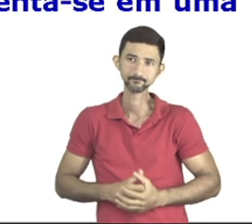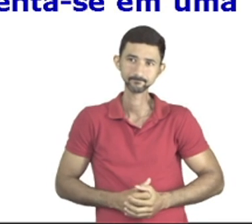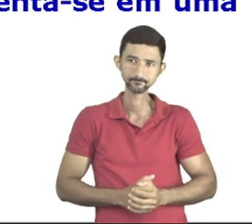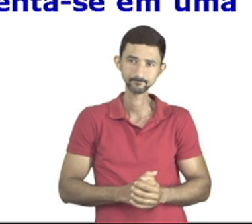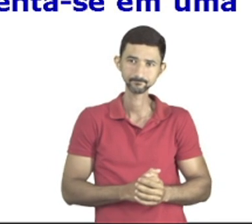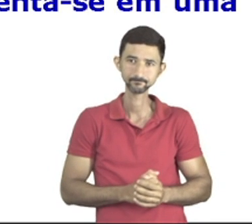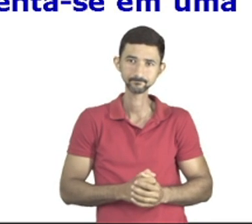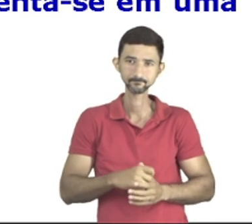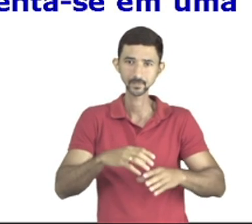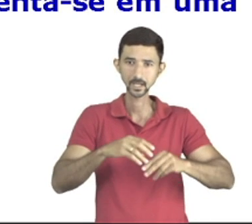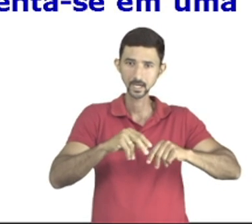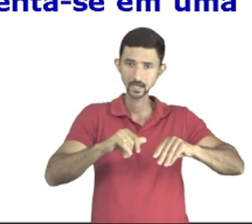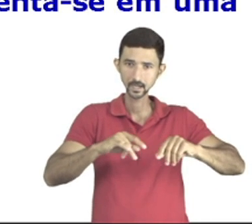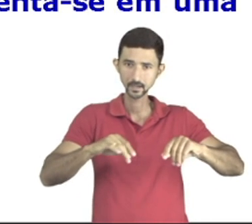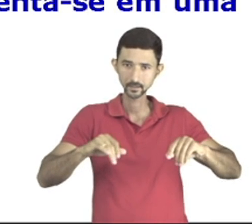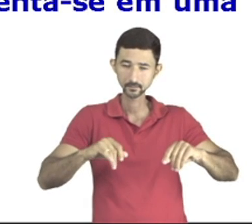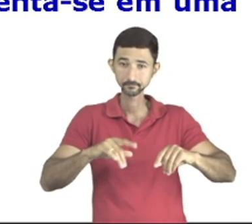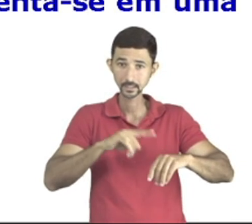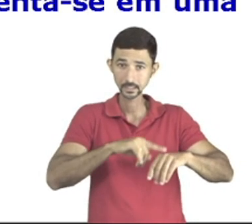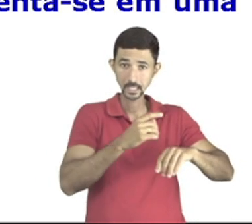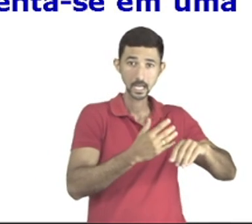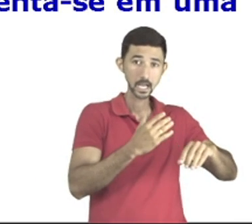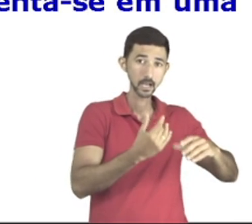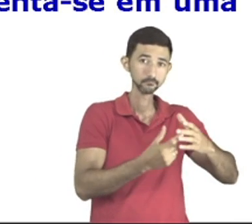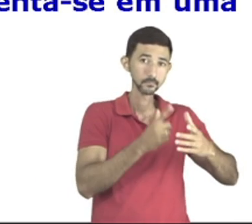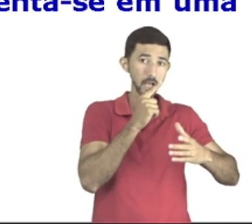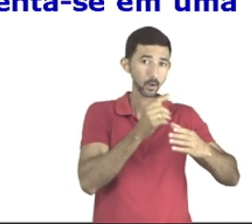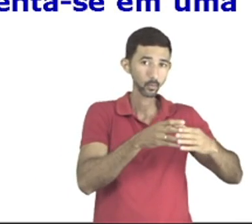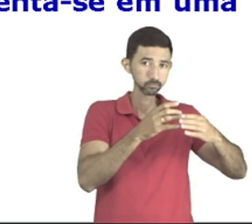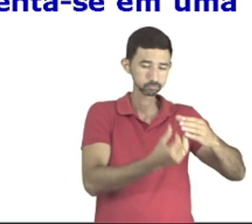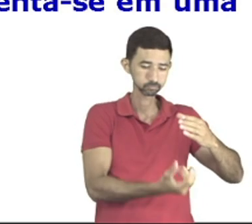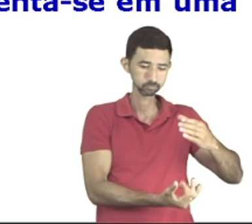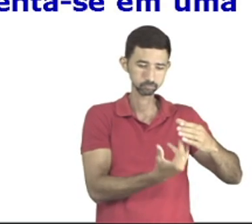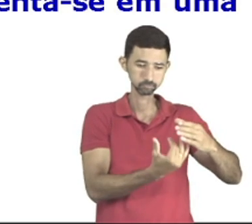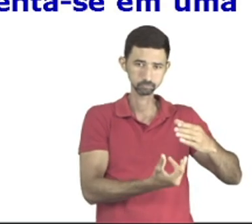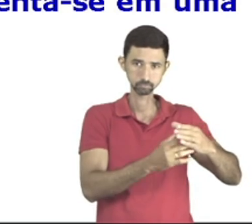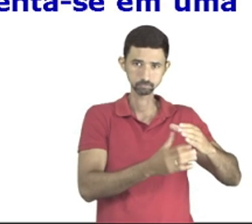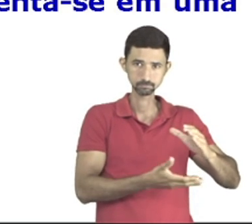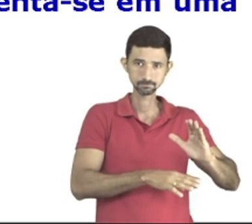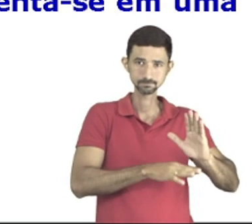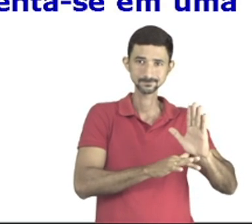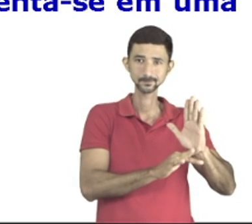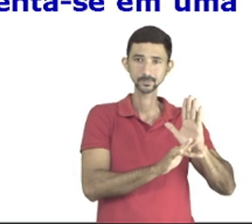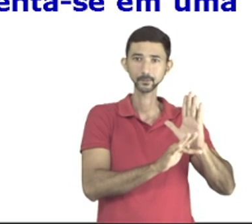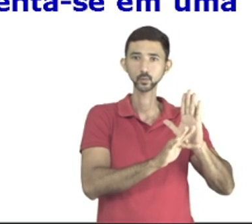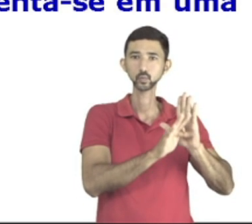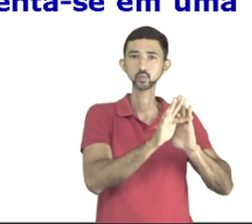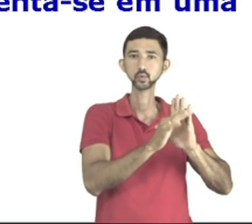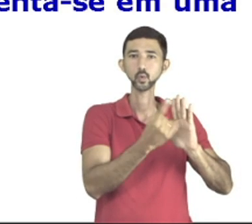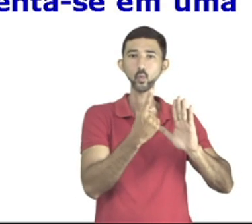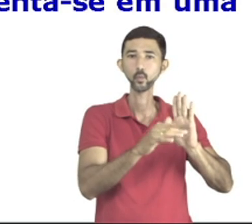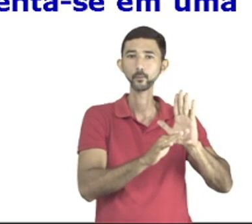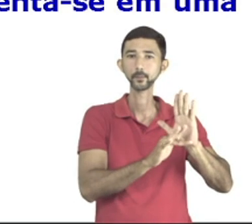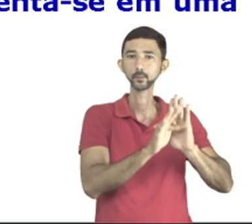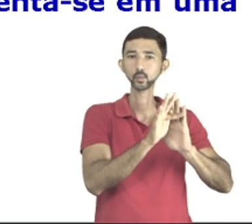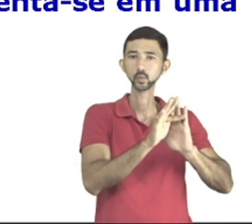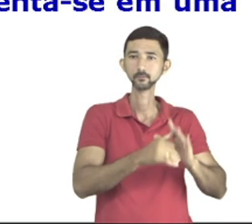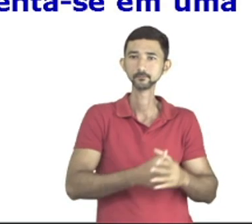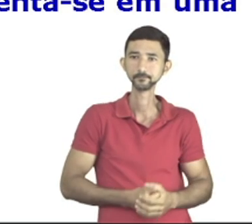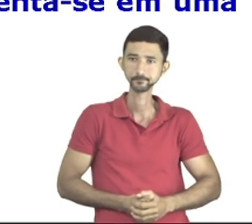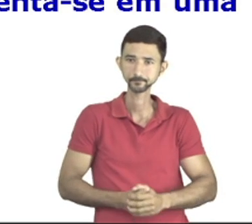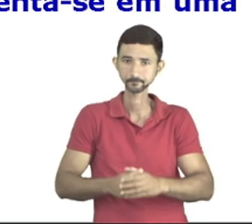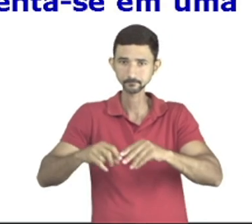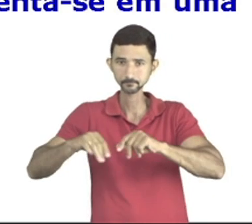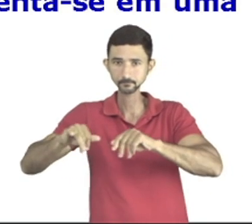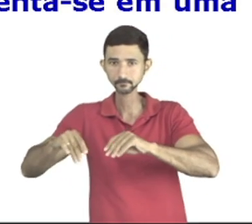menos energia na areia do que eu preciso na água. Então, eu vou elevar 1 grau Celsius em 1 grama de areia